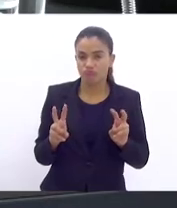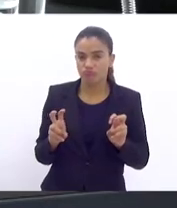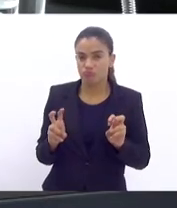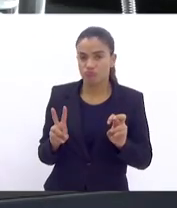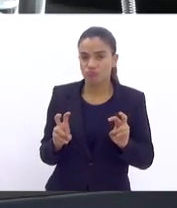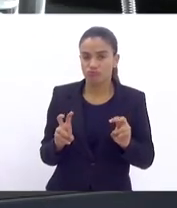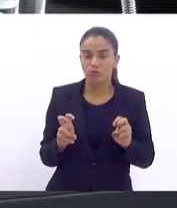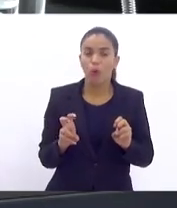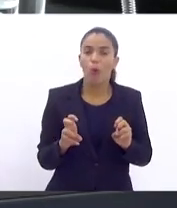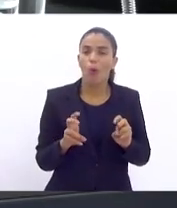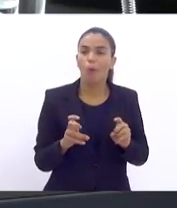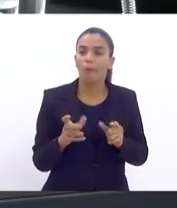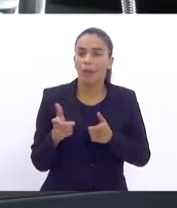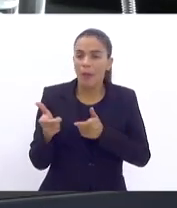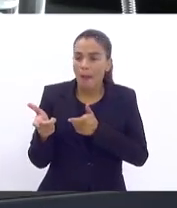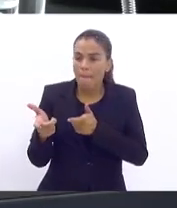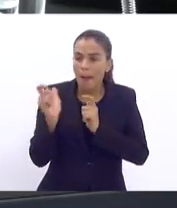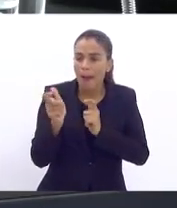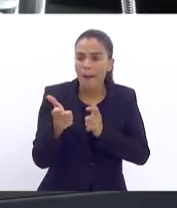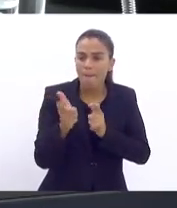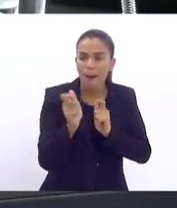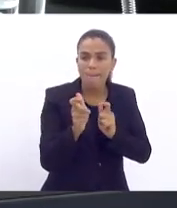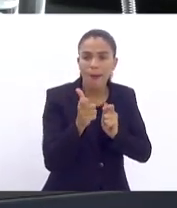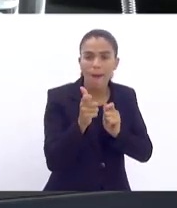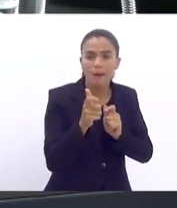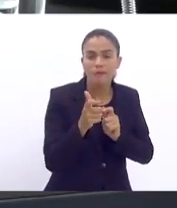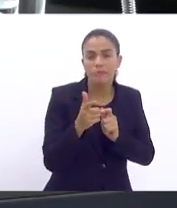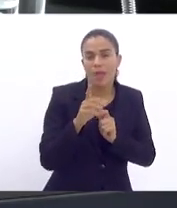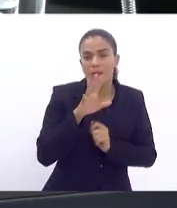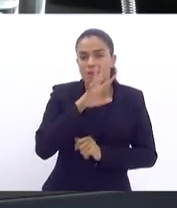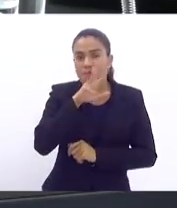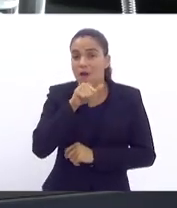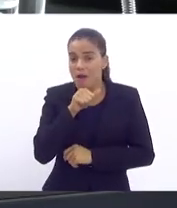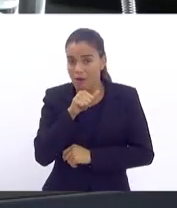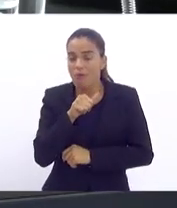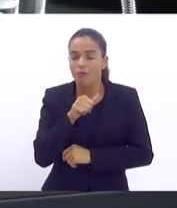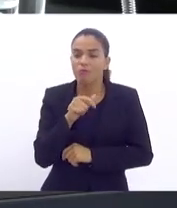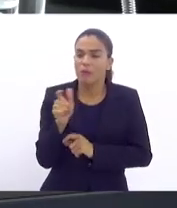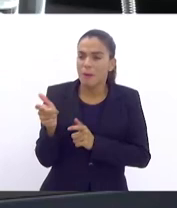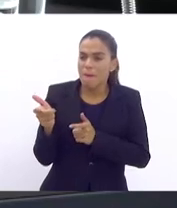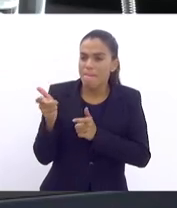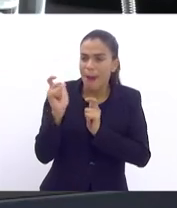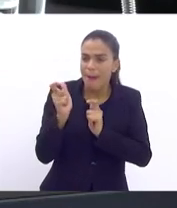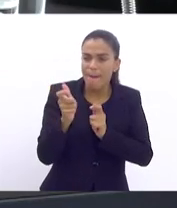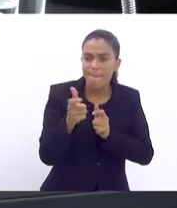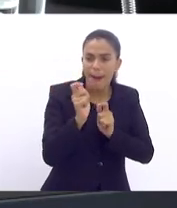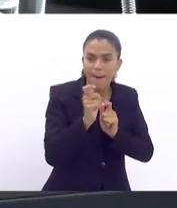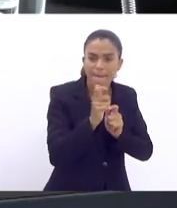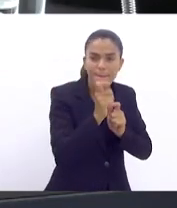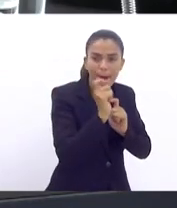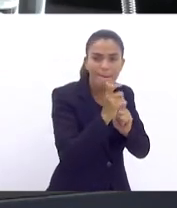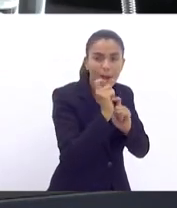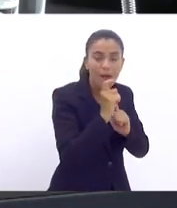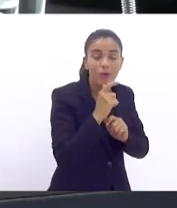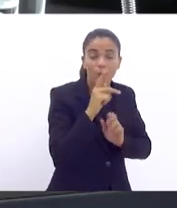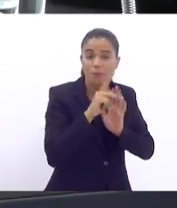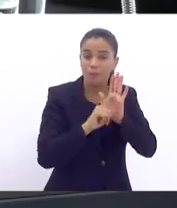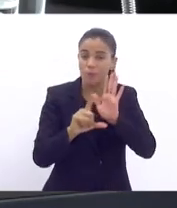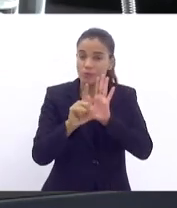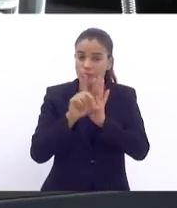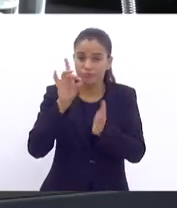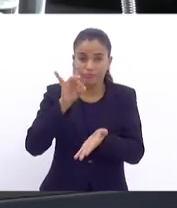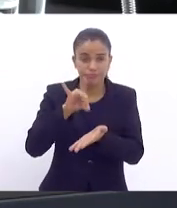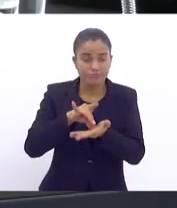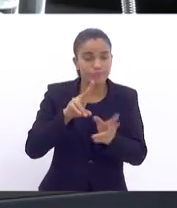a caça a desportivos ele se refere o projeto original